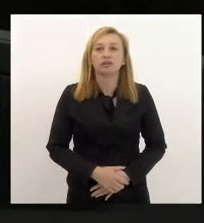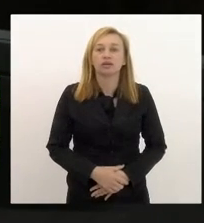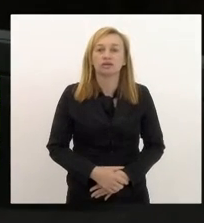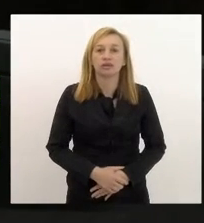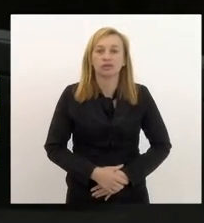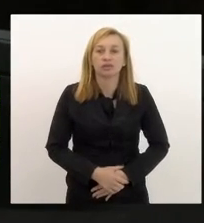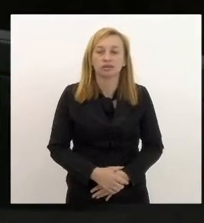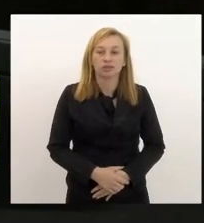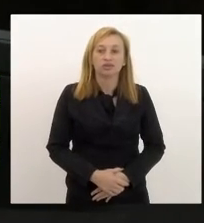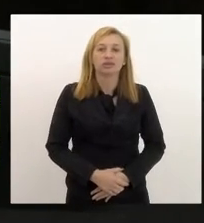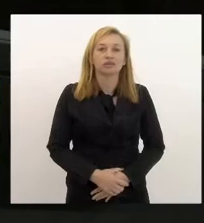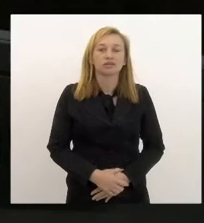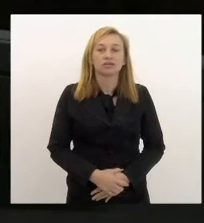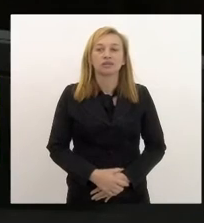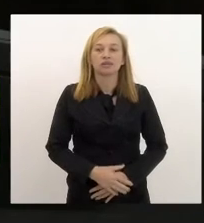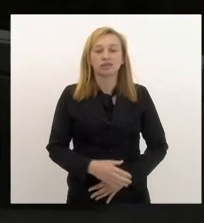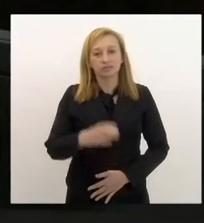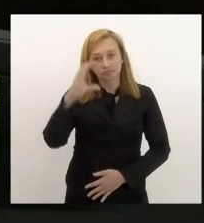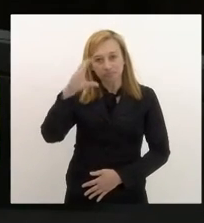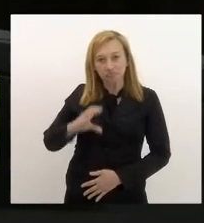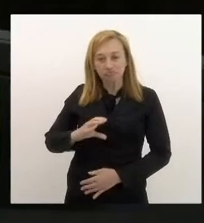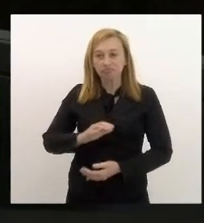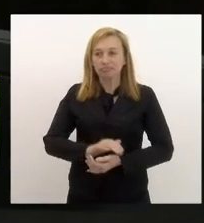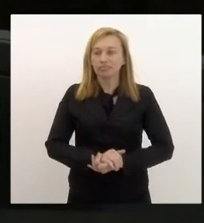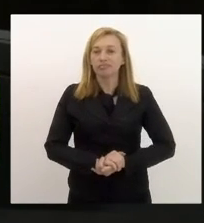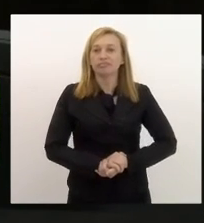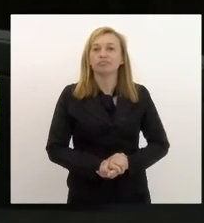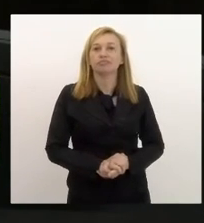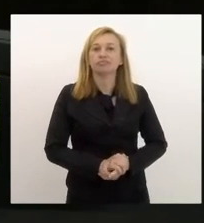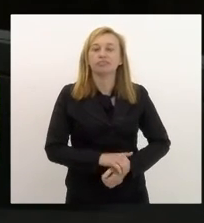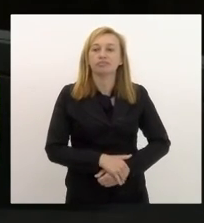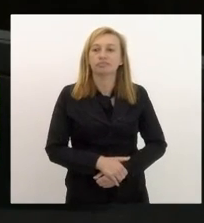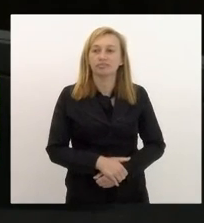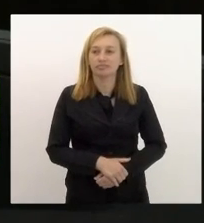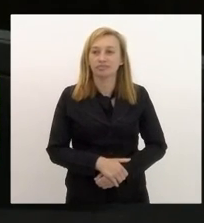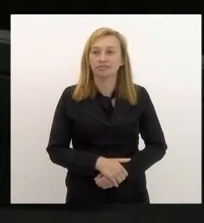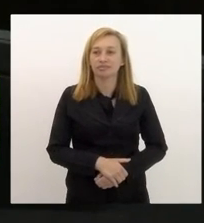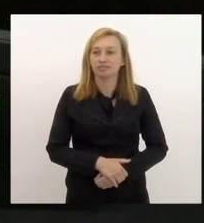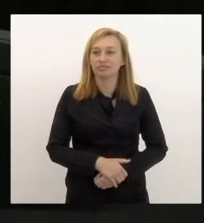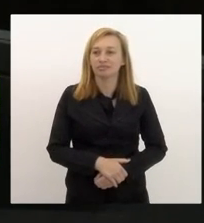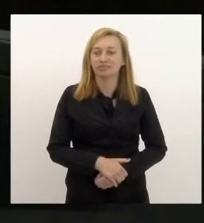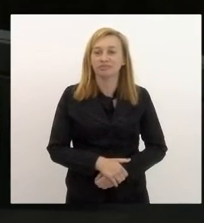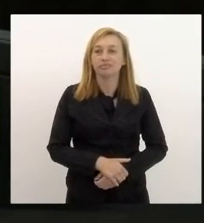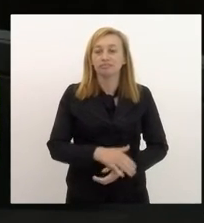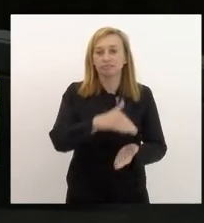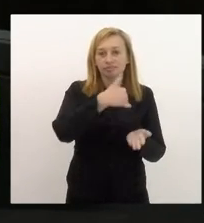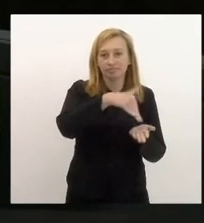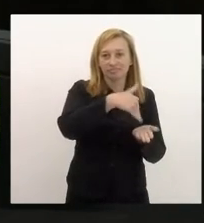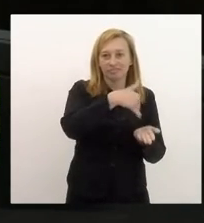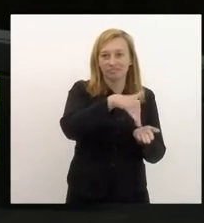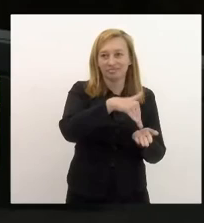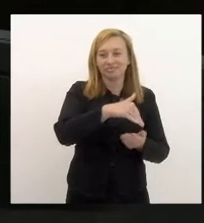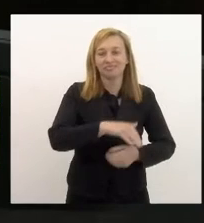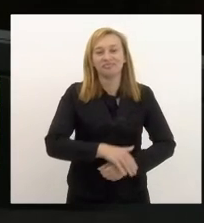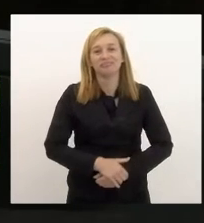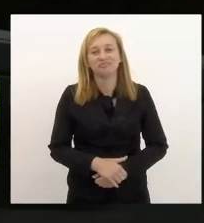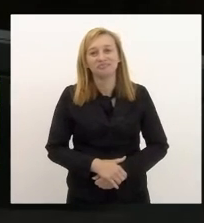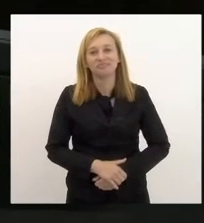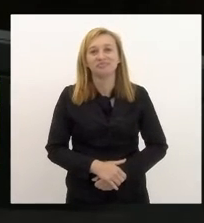Paulo quer da Auditoria Cidadã está disposição lá na secretaria é